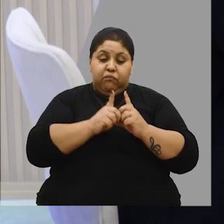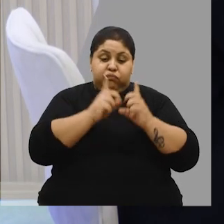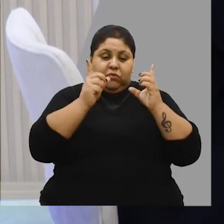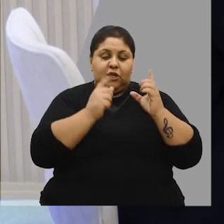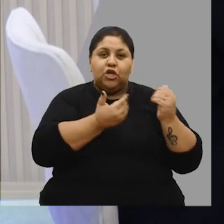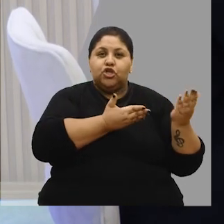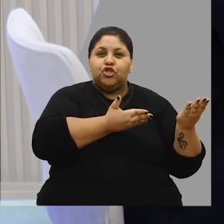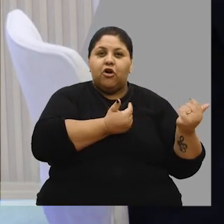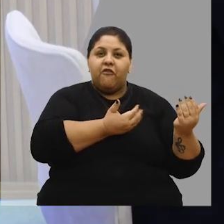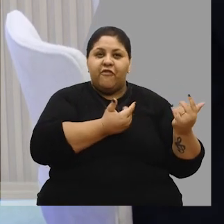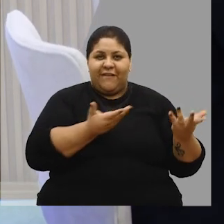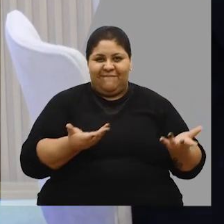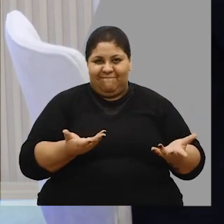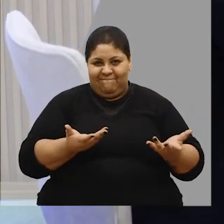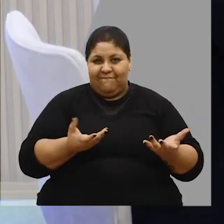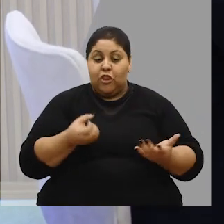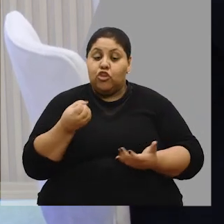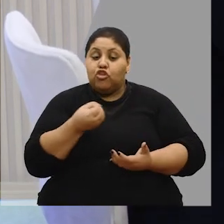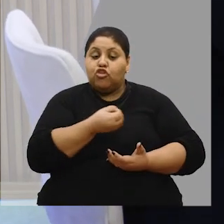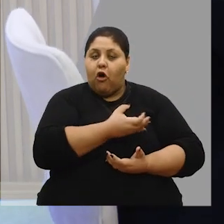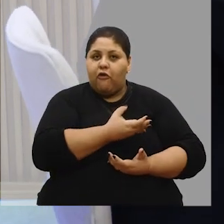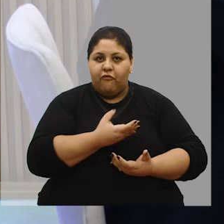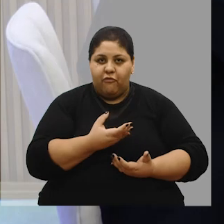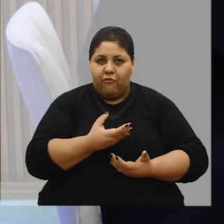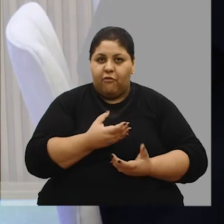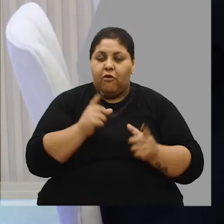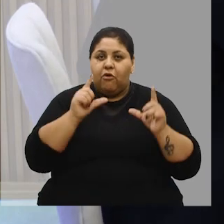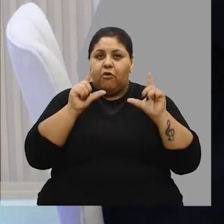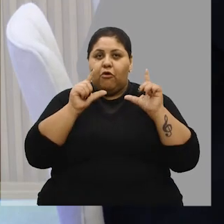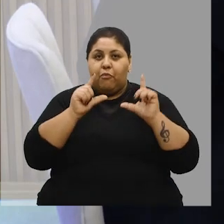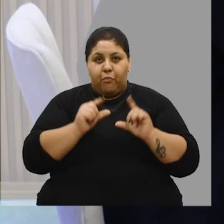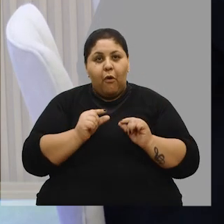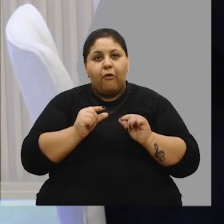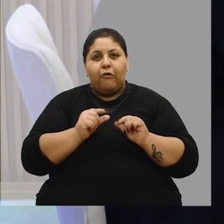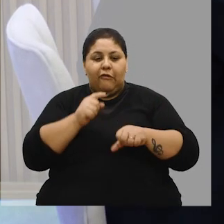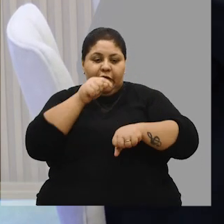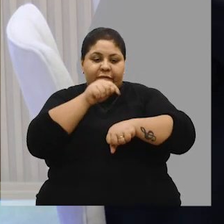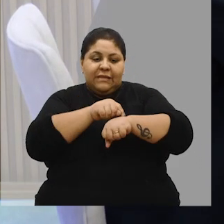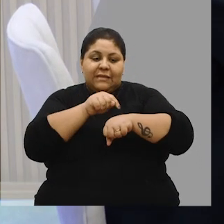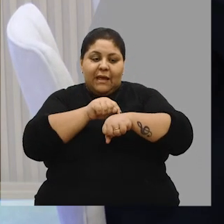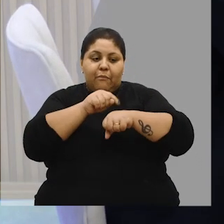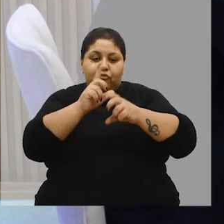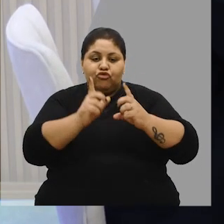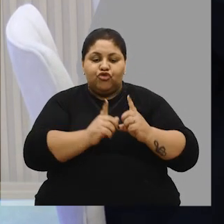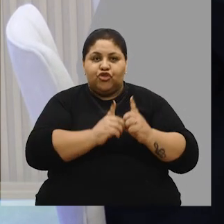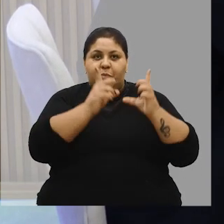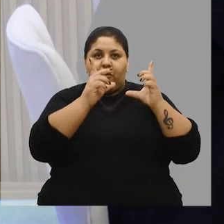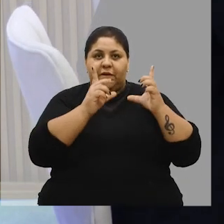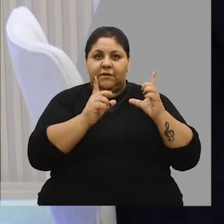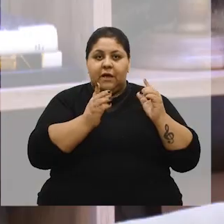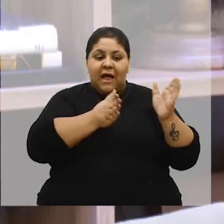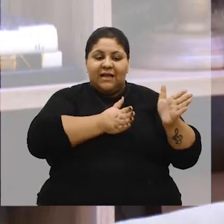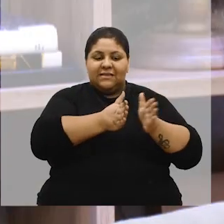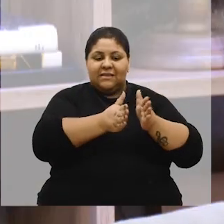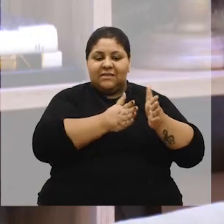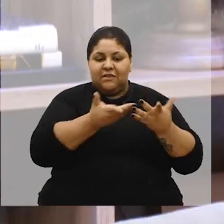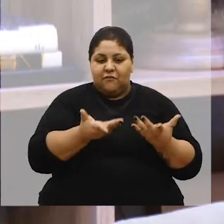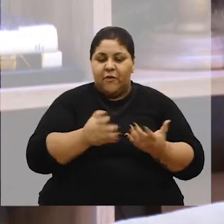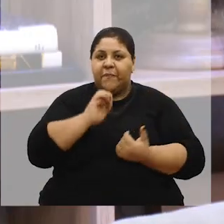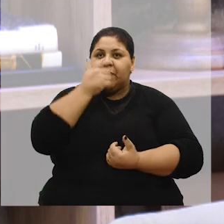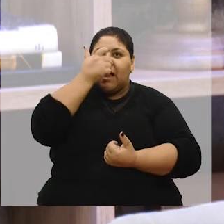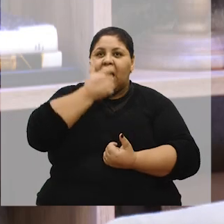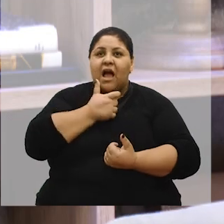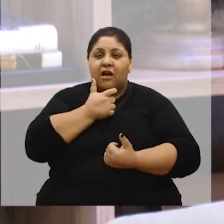muito jovem, né? A gente tem pouca bagagem de uma democracia livre e acessível, assim. Então, acho que